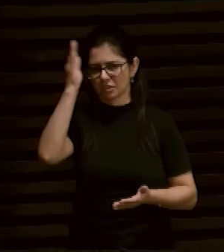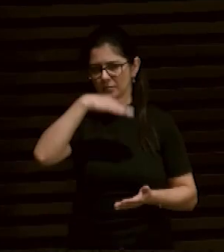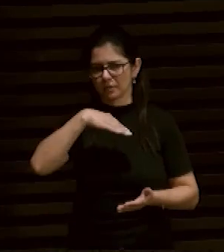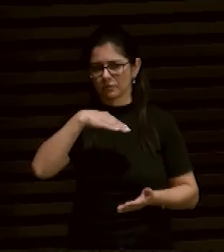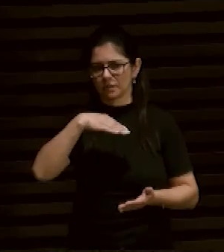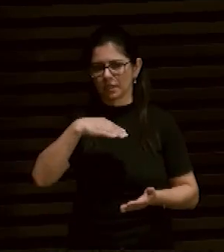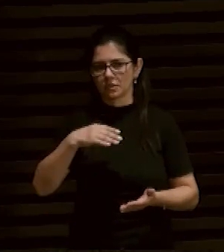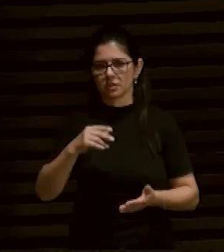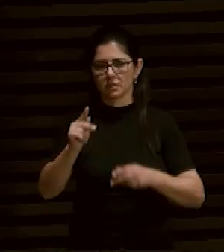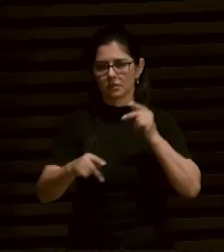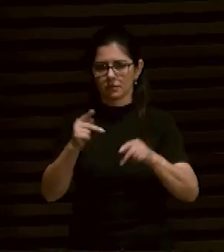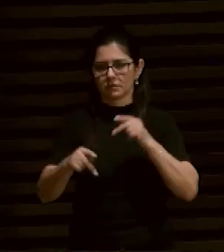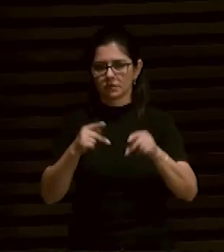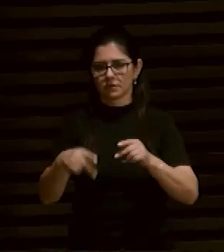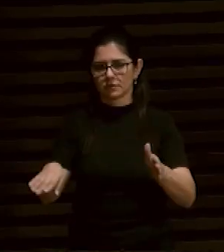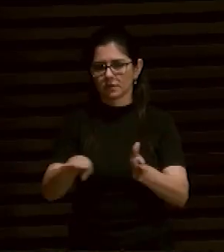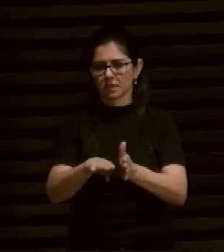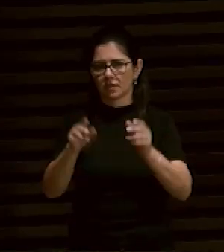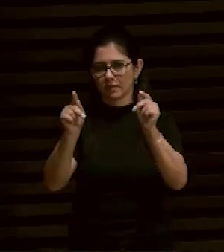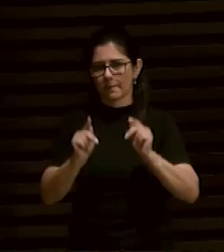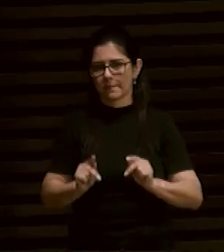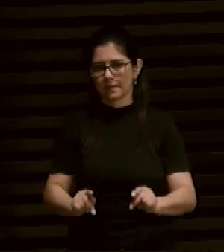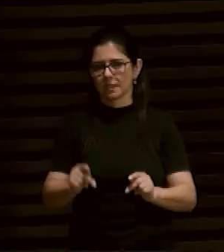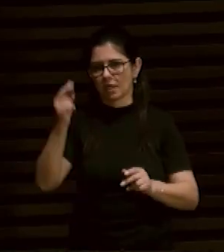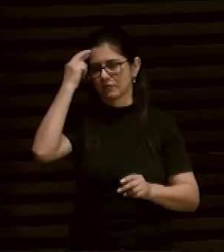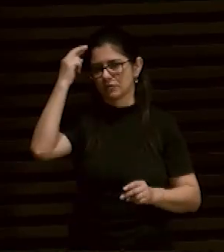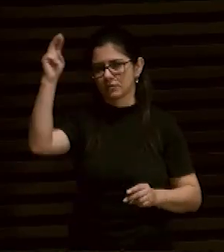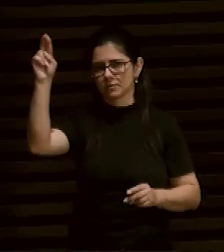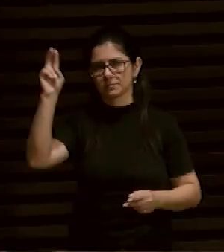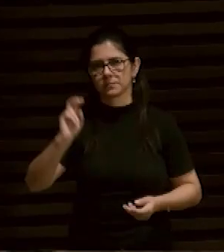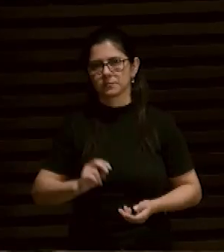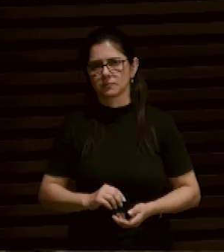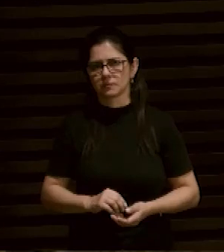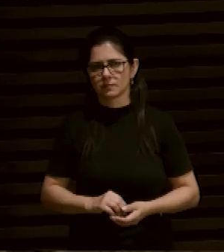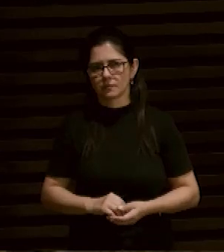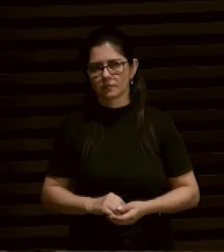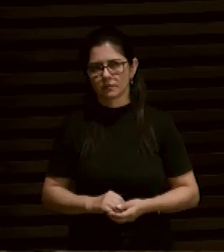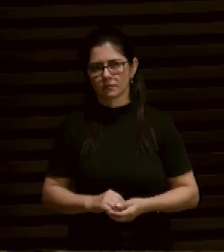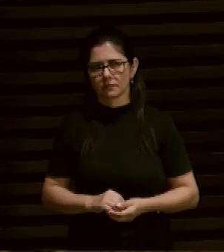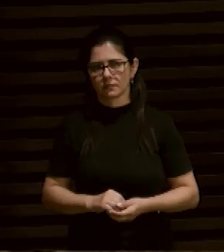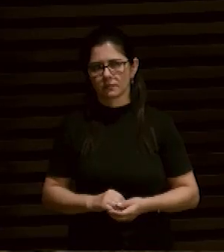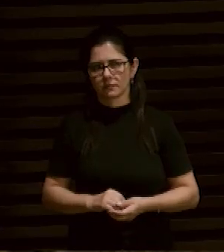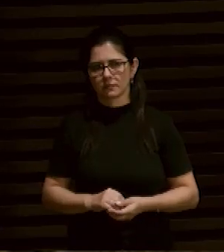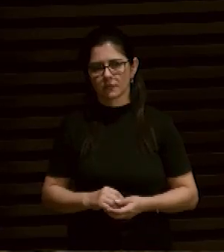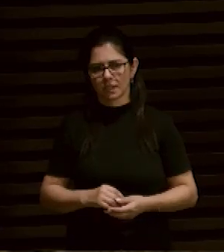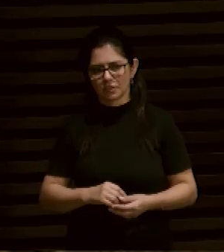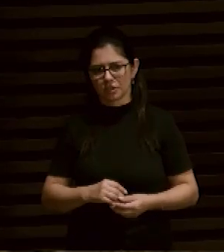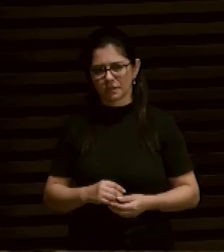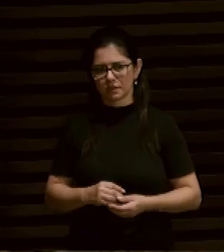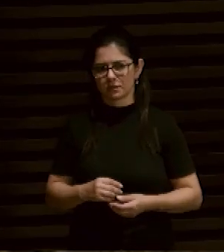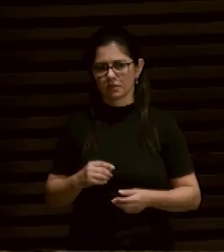que maldade que era essa? Agora o texto vai falar. Que entre eles, de um para com os outros, havia